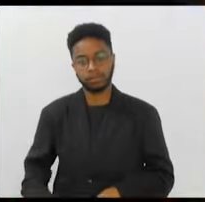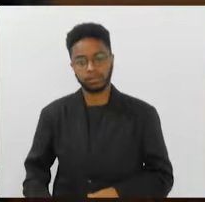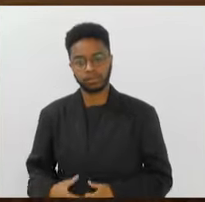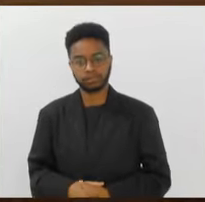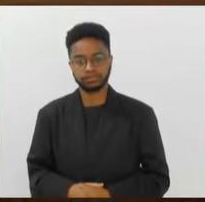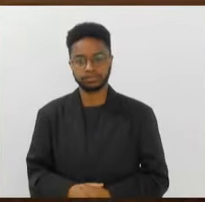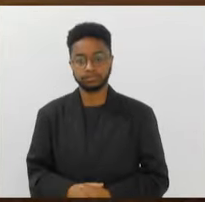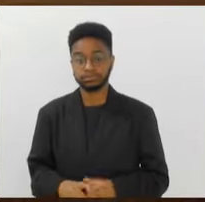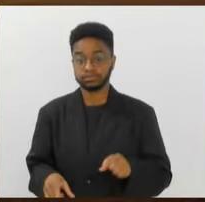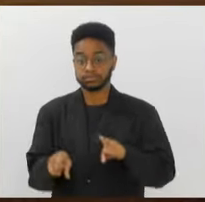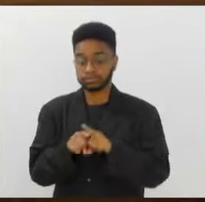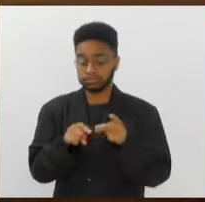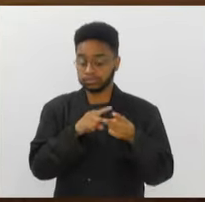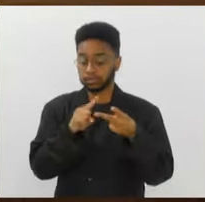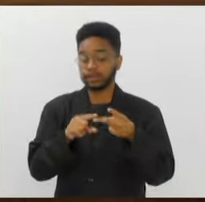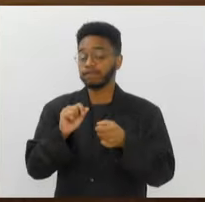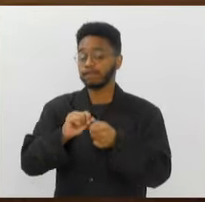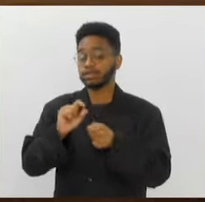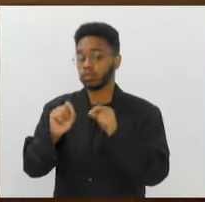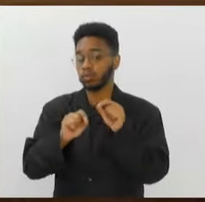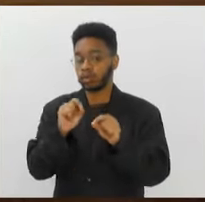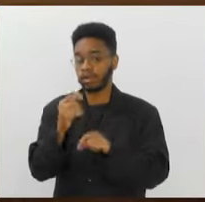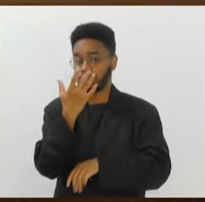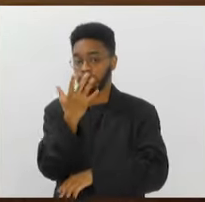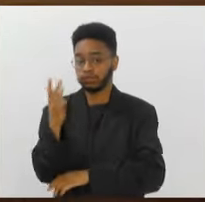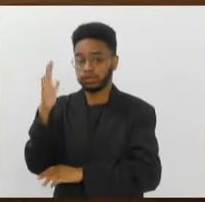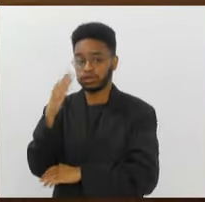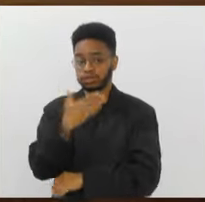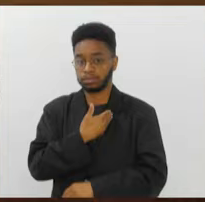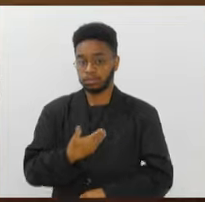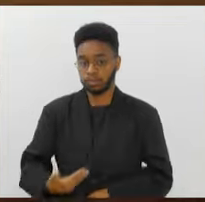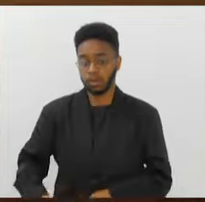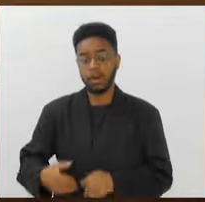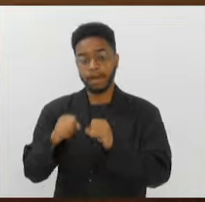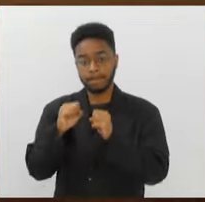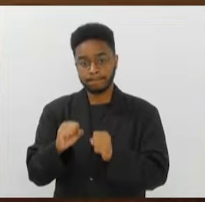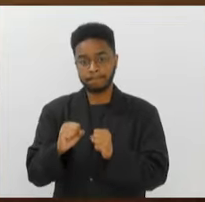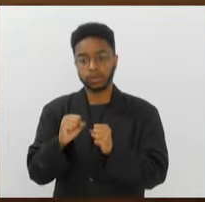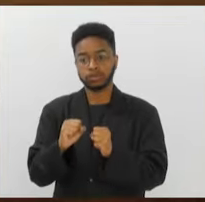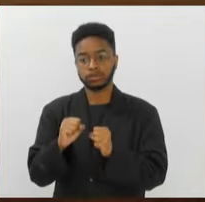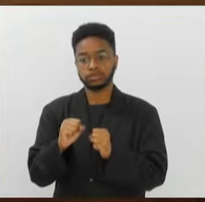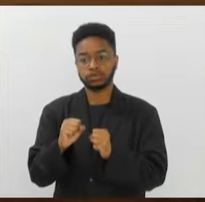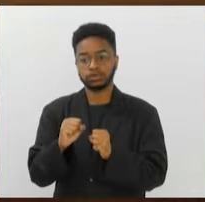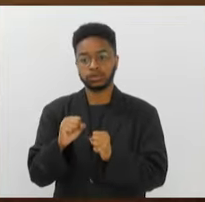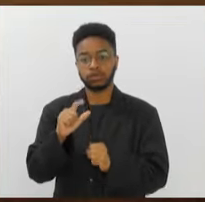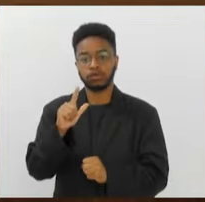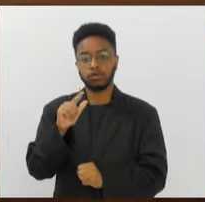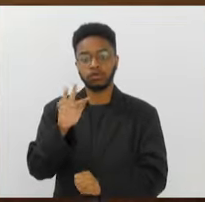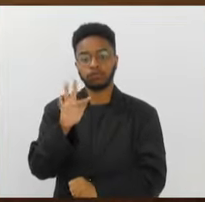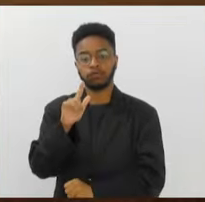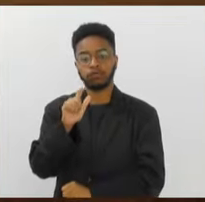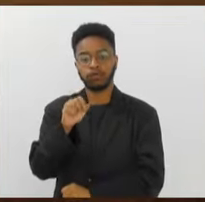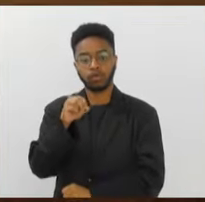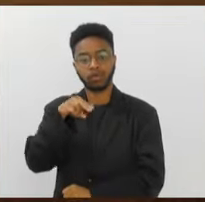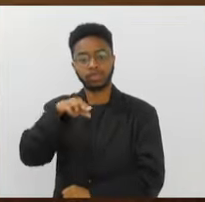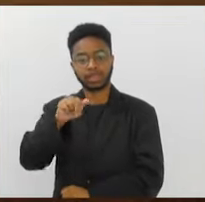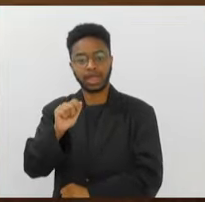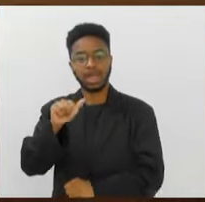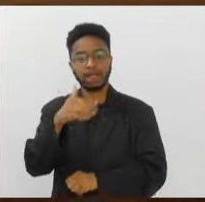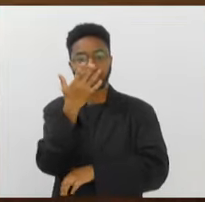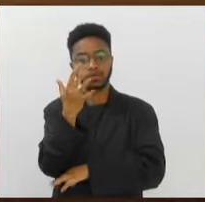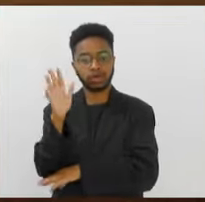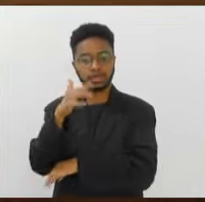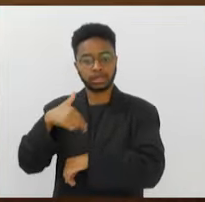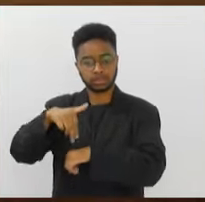que fazer com essas florestas públicas? Você pode fazer uma flona, que é uma floresta nacional, onde pode